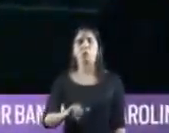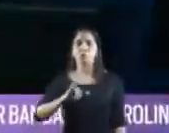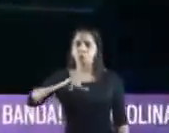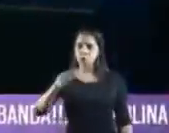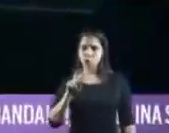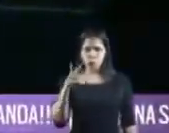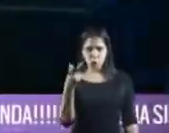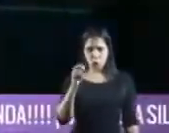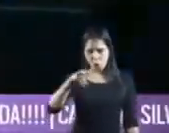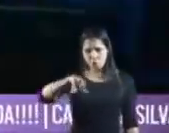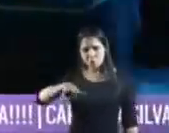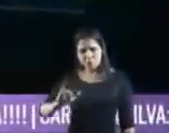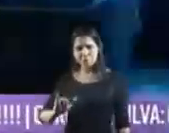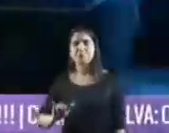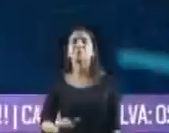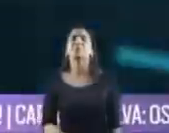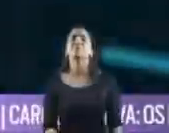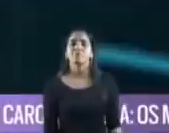Johnny!